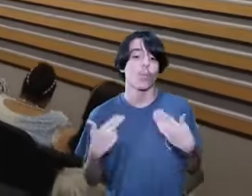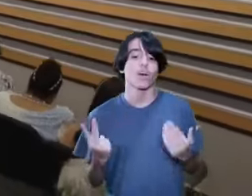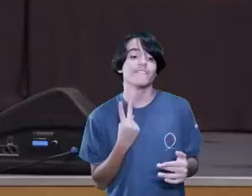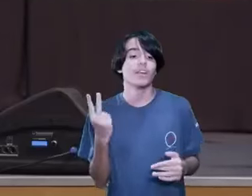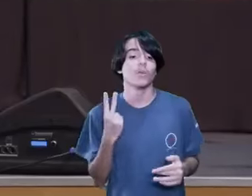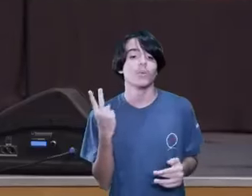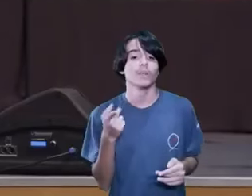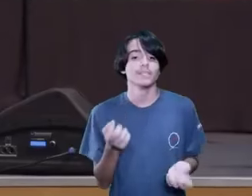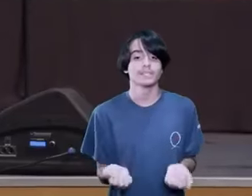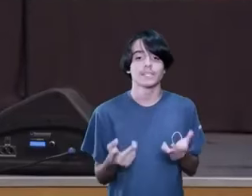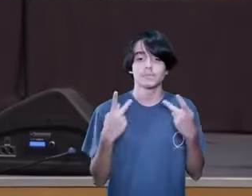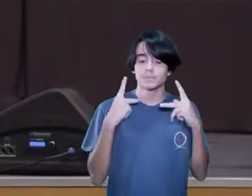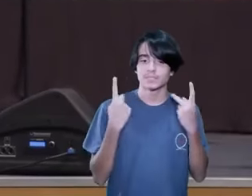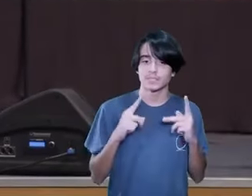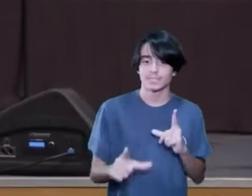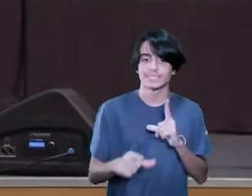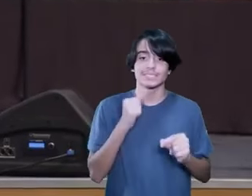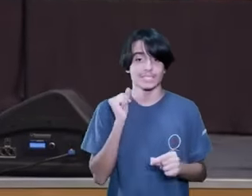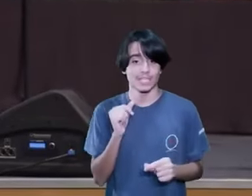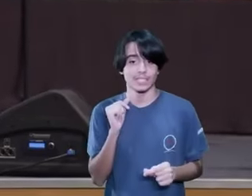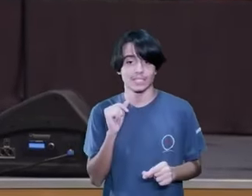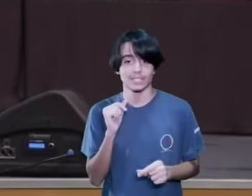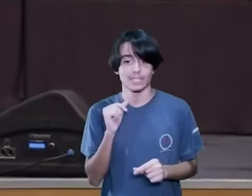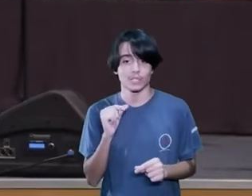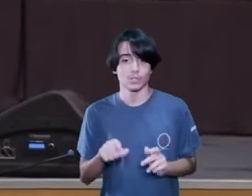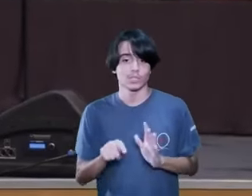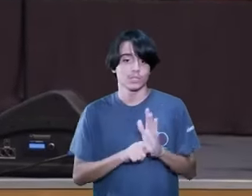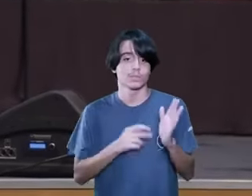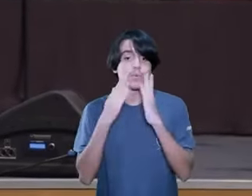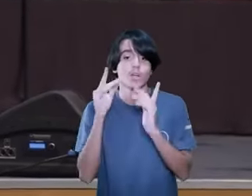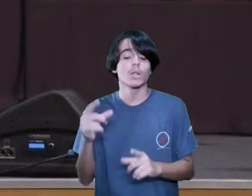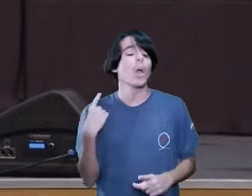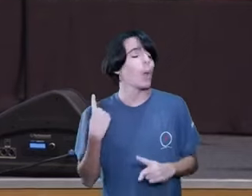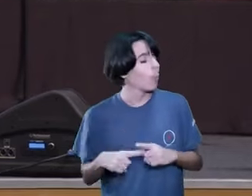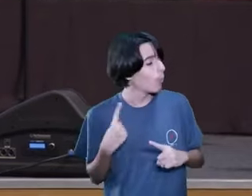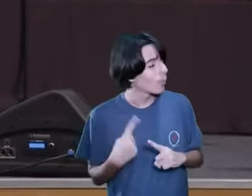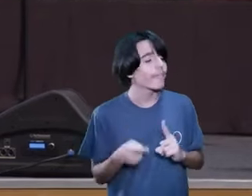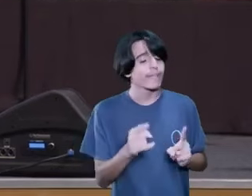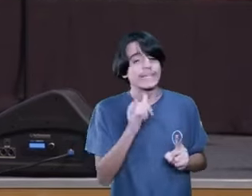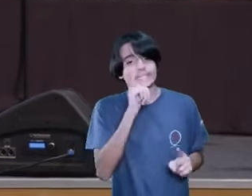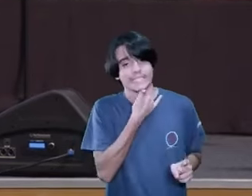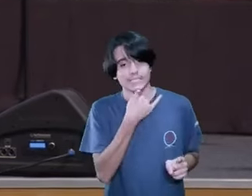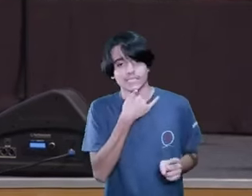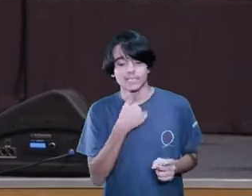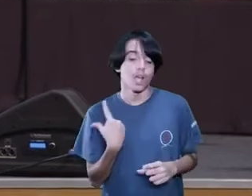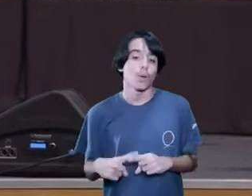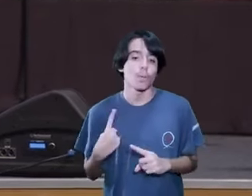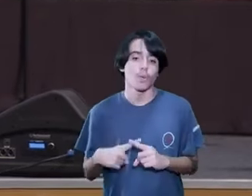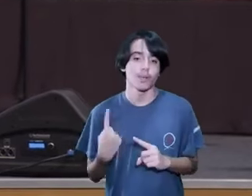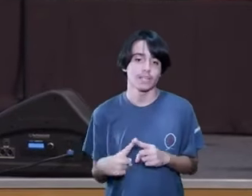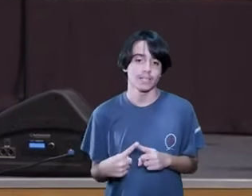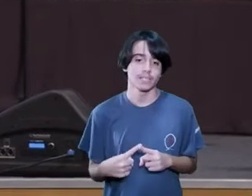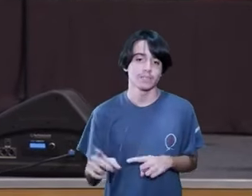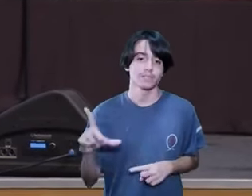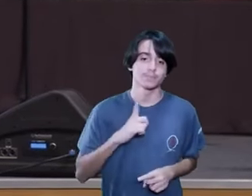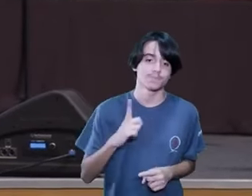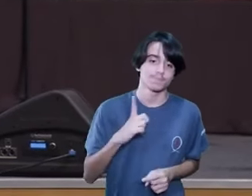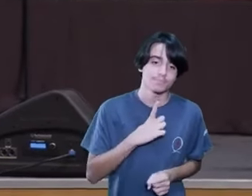dar à mensagem. Ele sai dali e o texto diz: por que é que ele estava triste? Porque